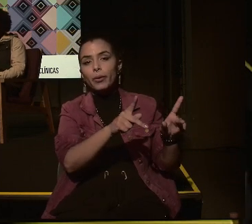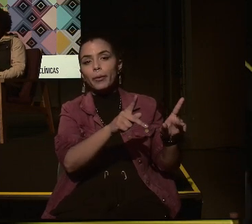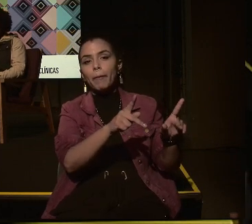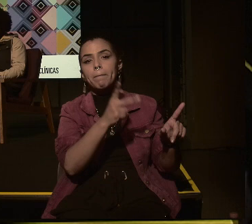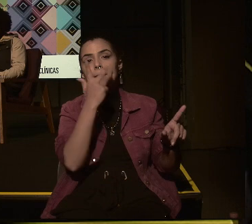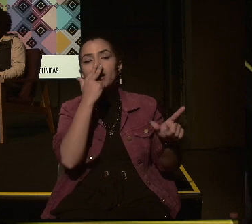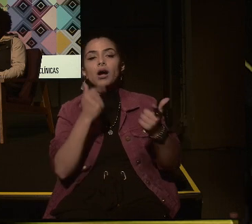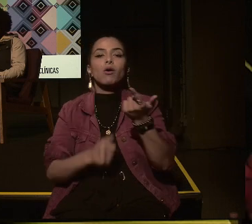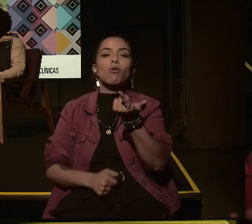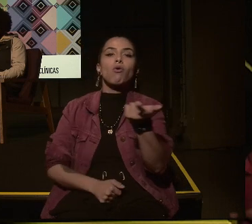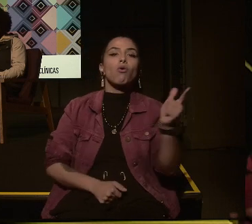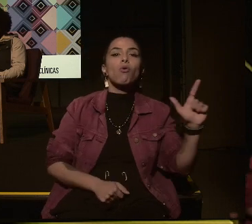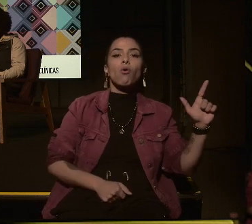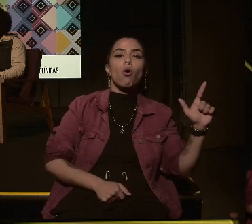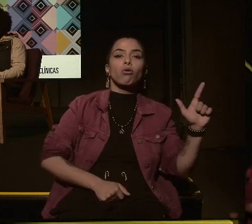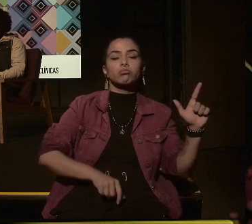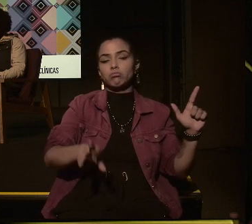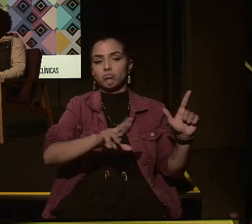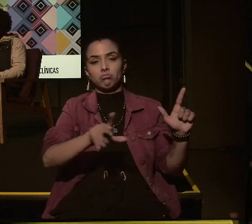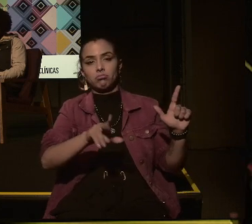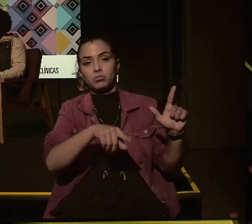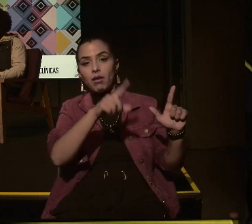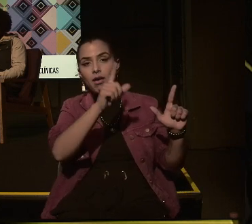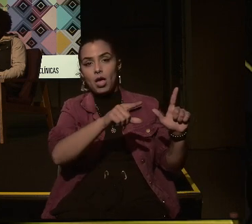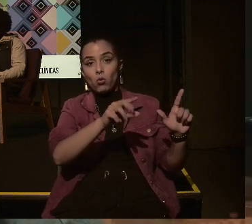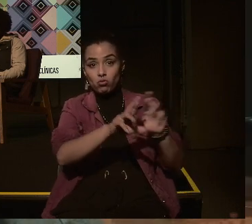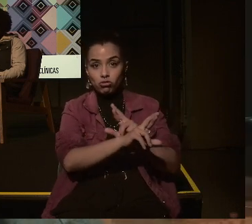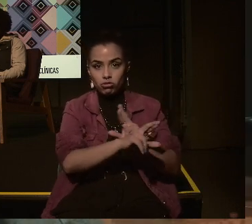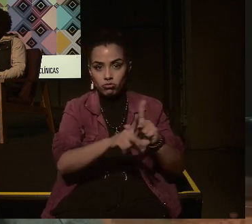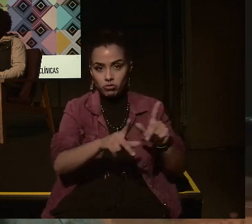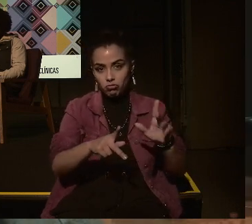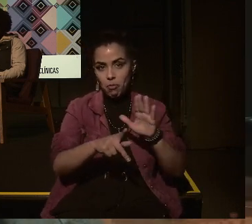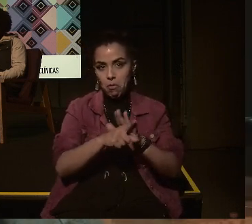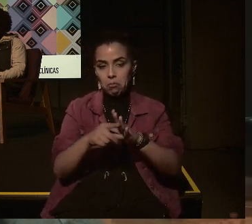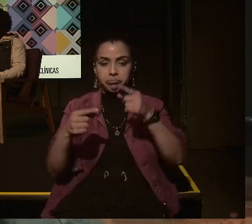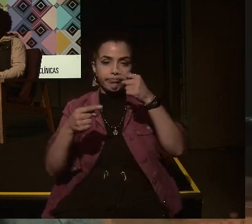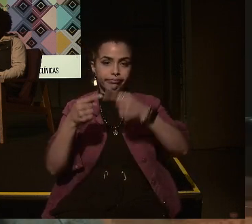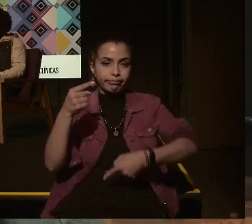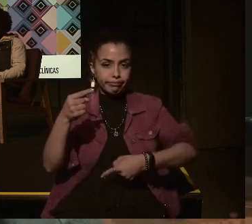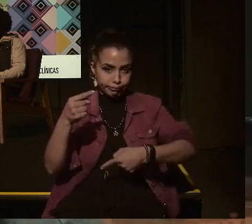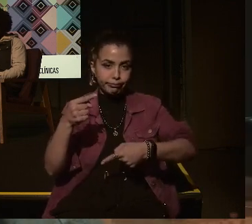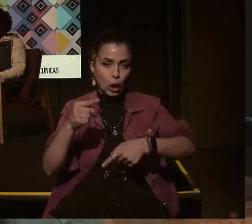outro, o diferente patologizado.